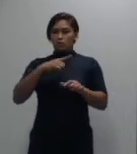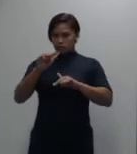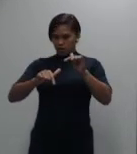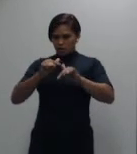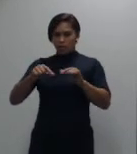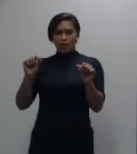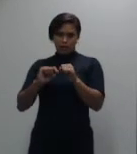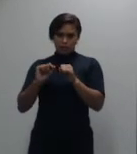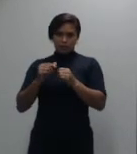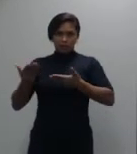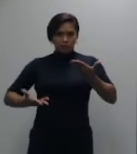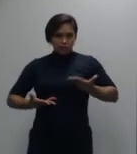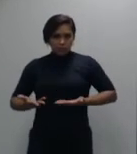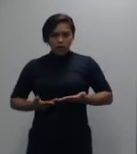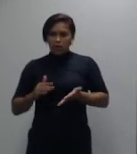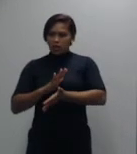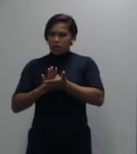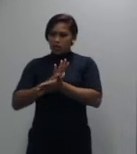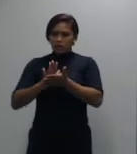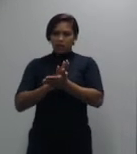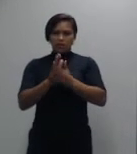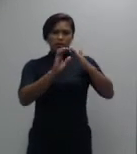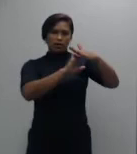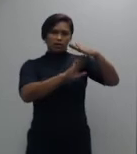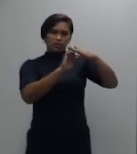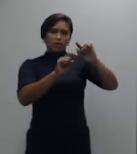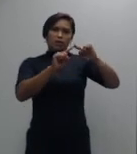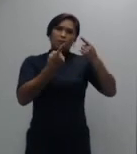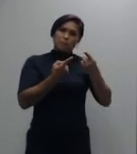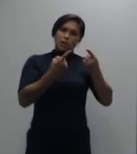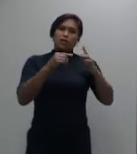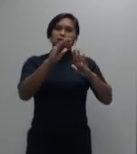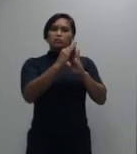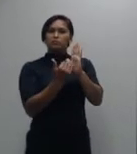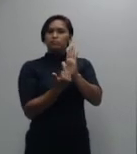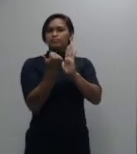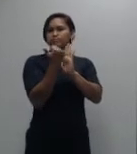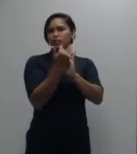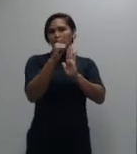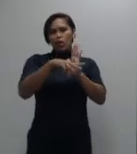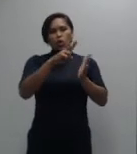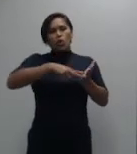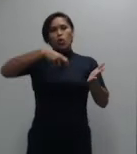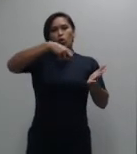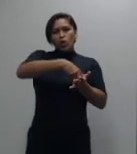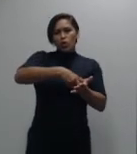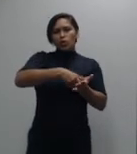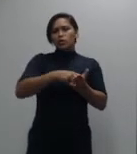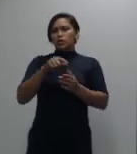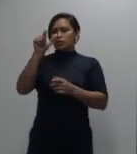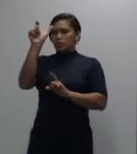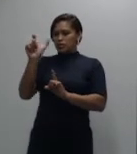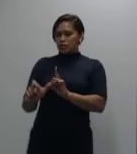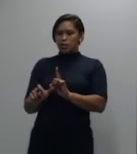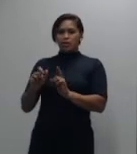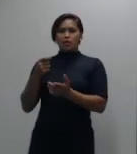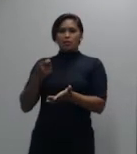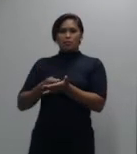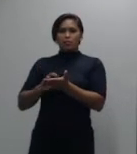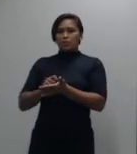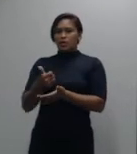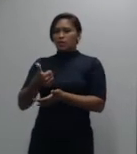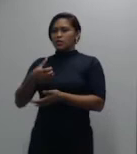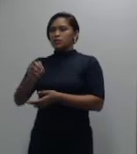isso acontece mas tem guardo apagar sem por cento